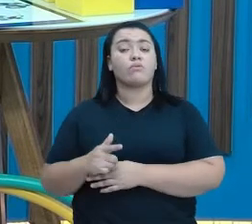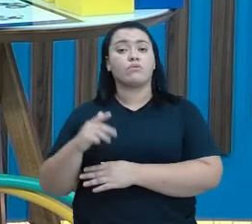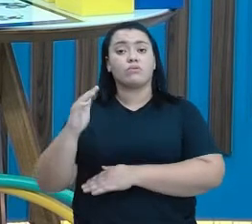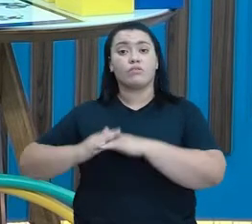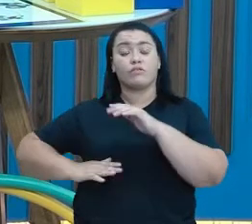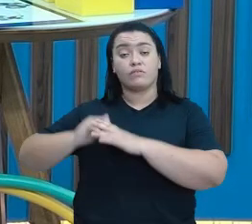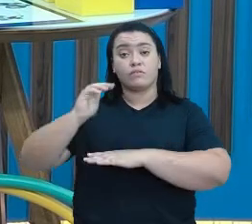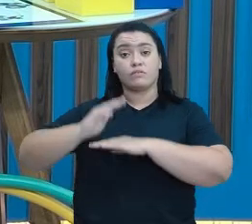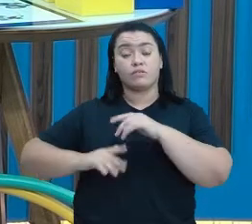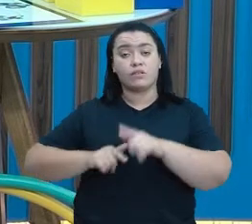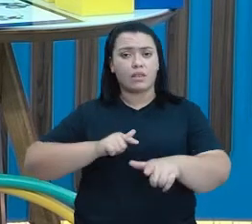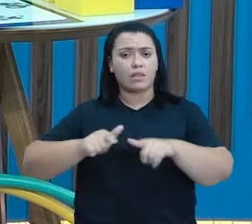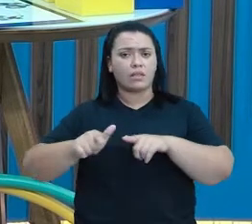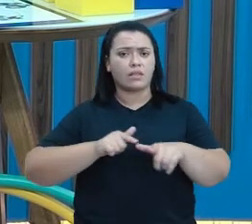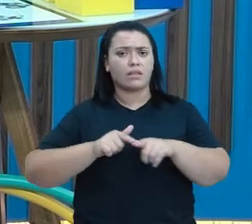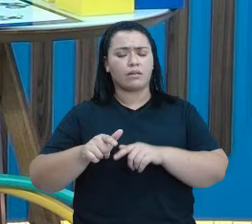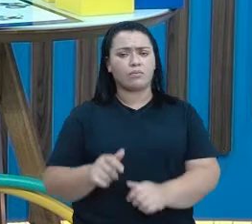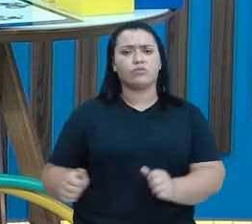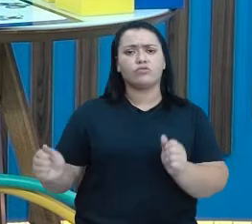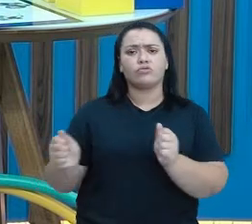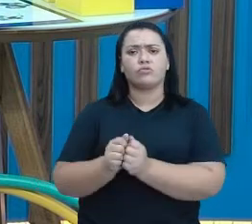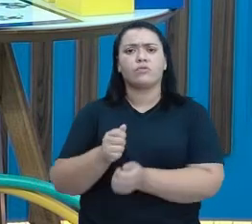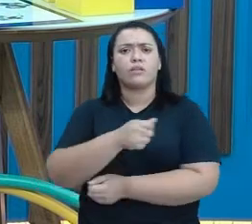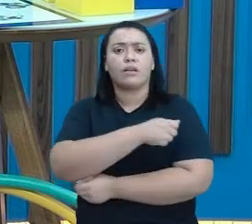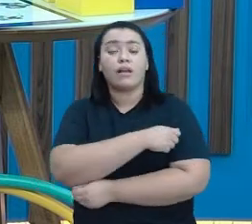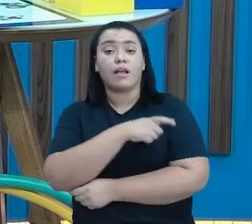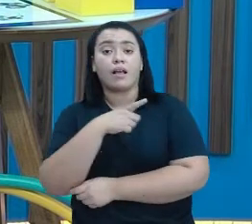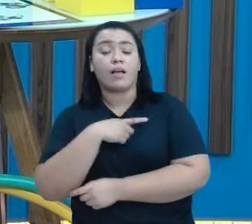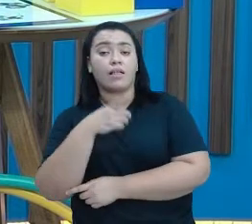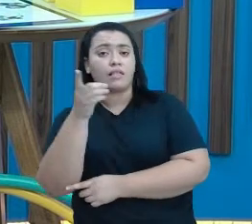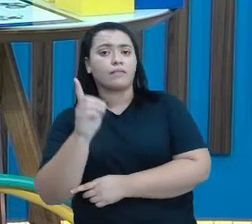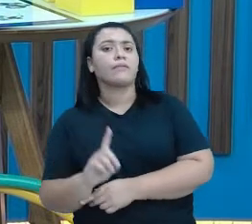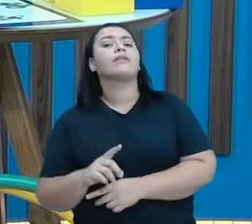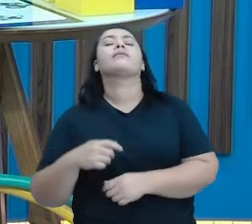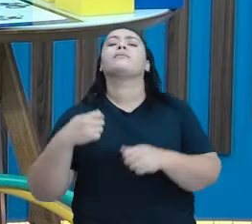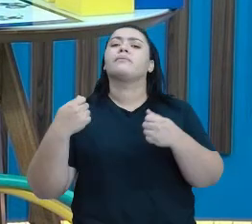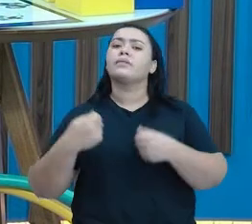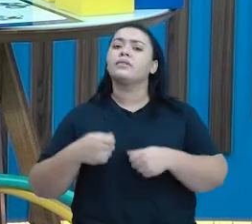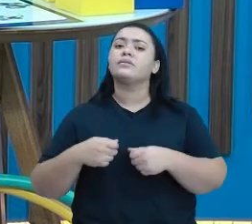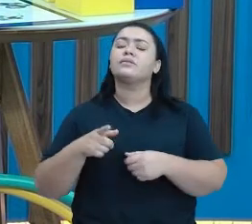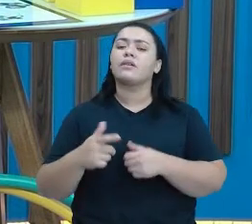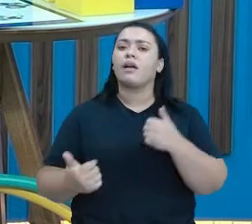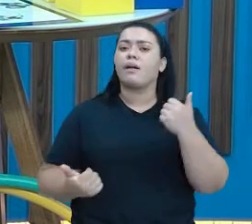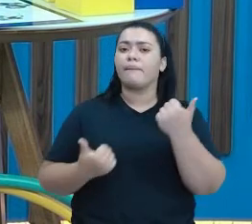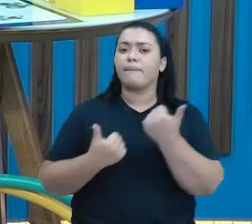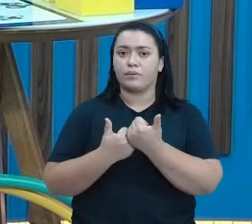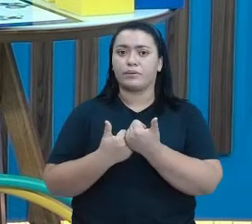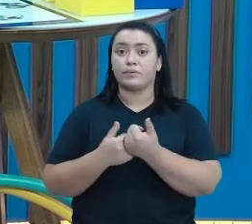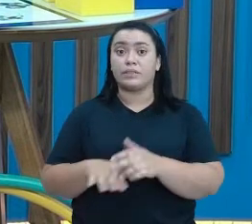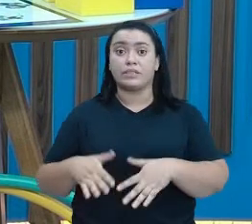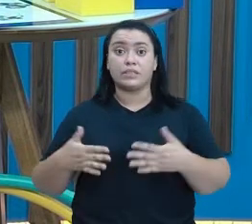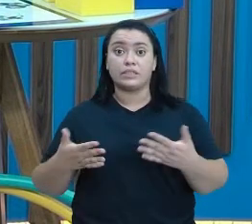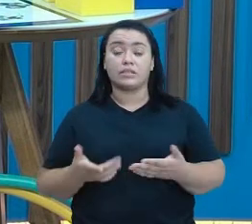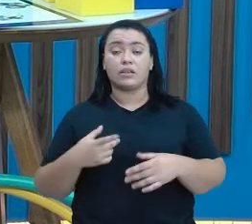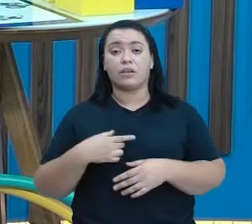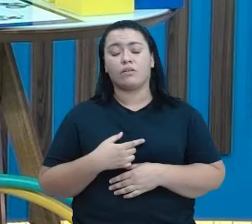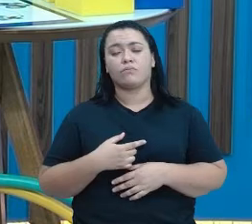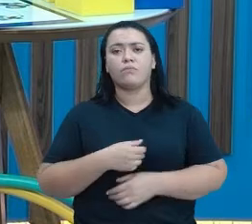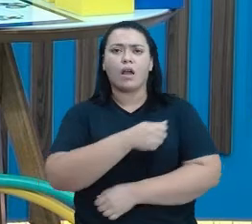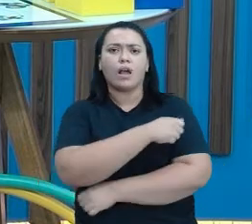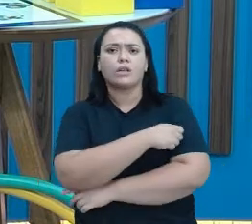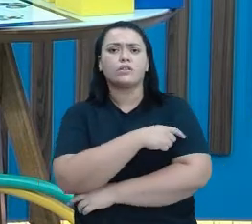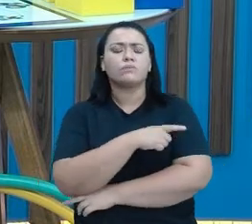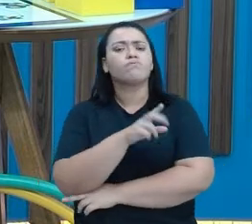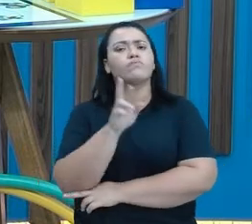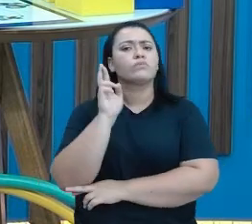profissionais para trabalhar junto às crianças com deficiência que precisem de um apoio. Então, no caso de um estudante